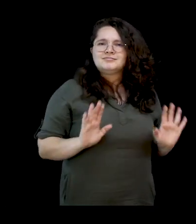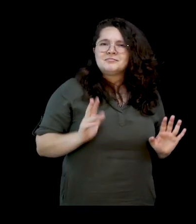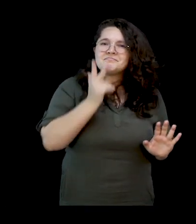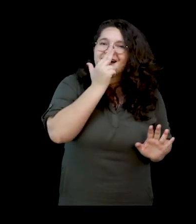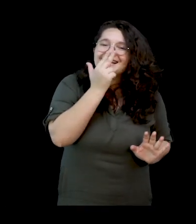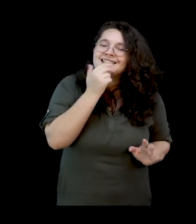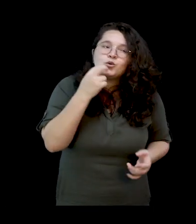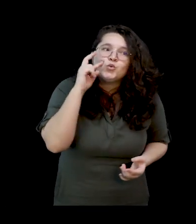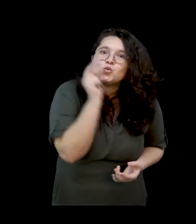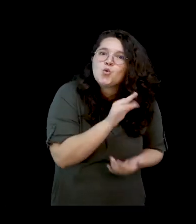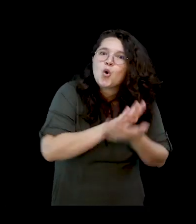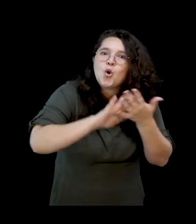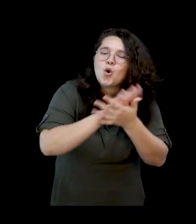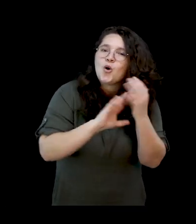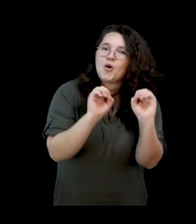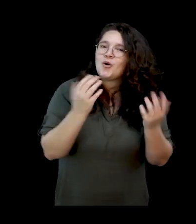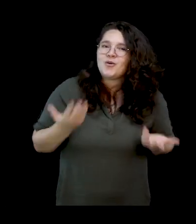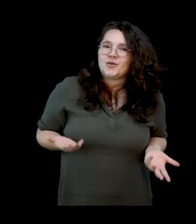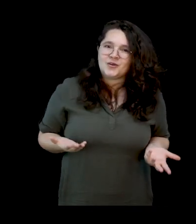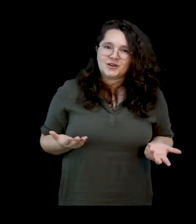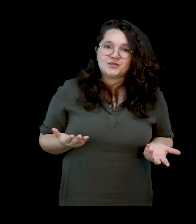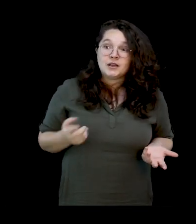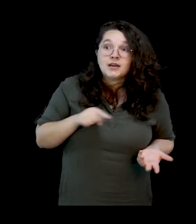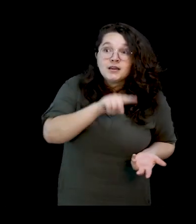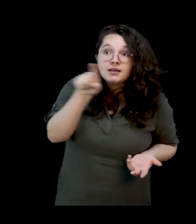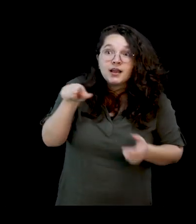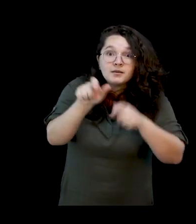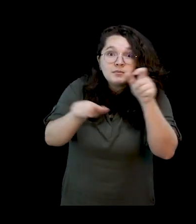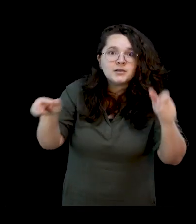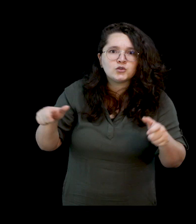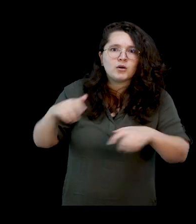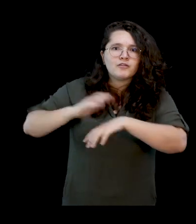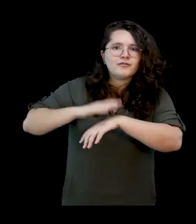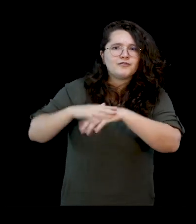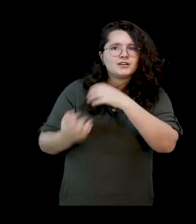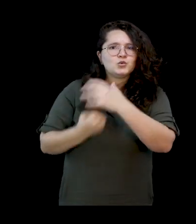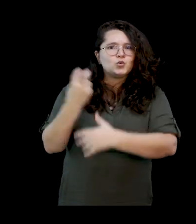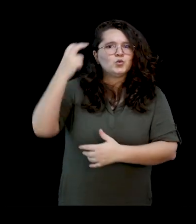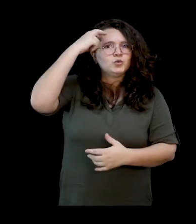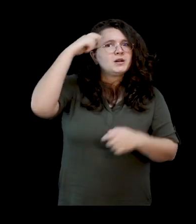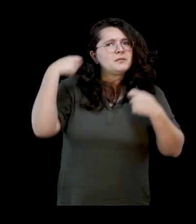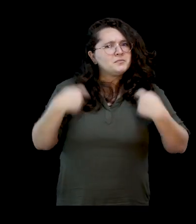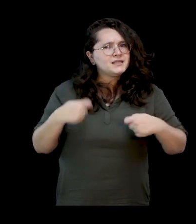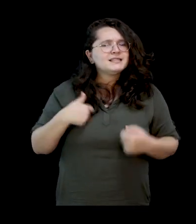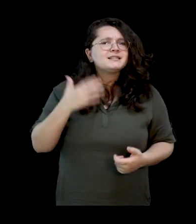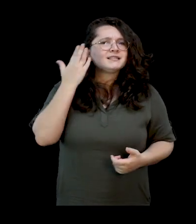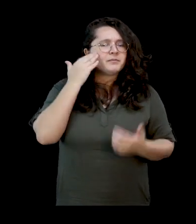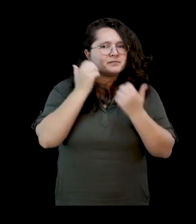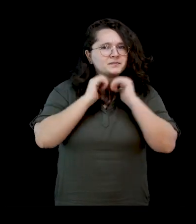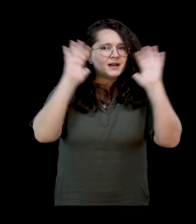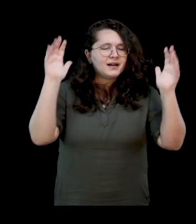cultural e os sujeitos, aqueles que deveriam ser sujeitos da cultura.